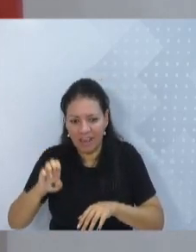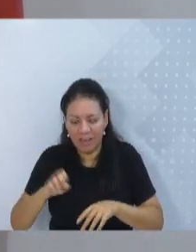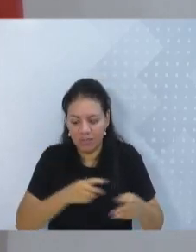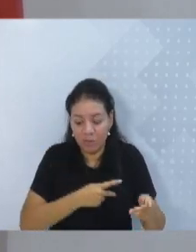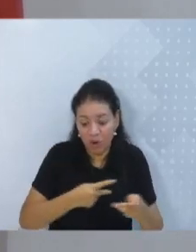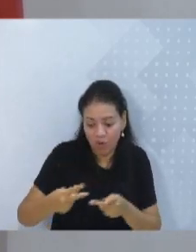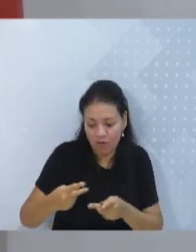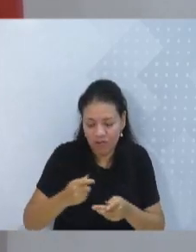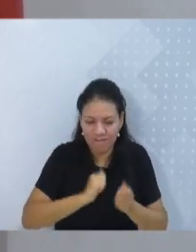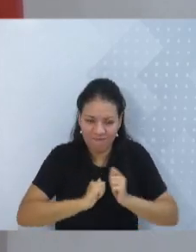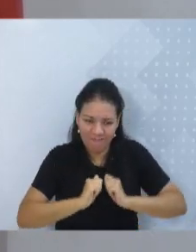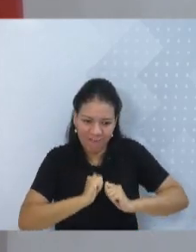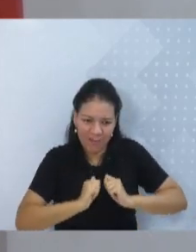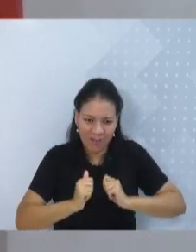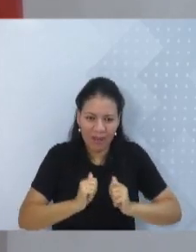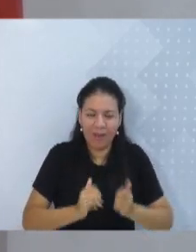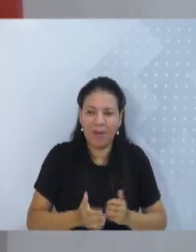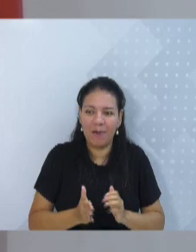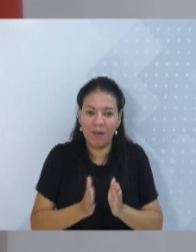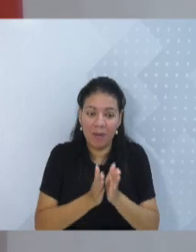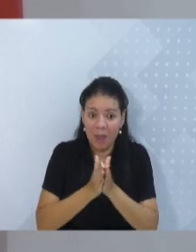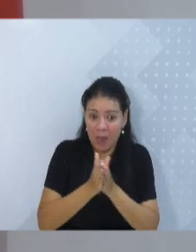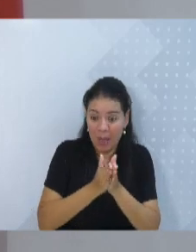ansiosa viu Vou pedir para ela